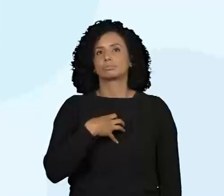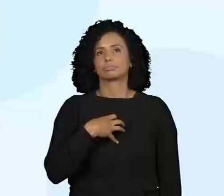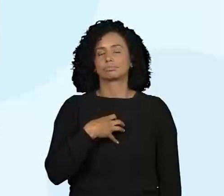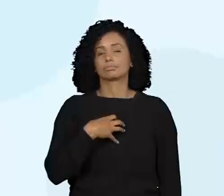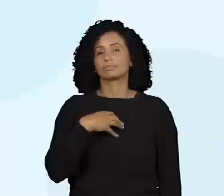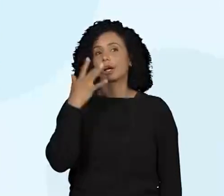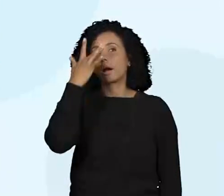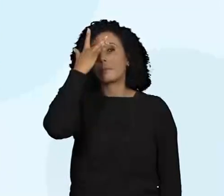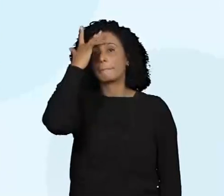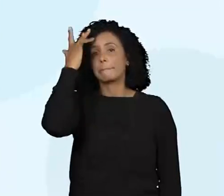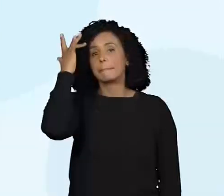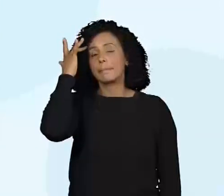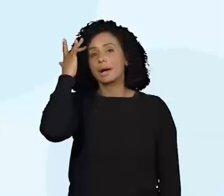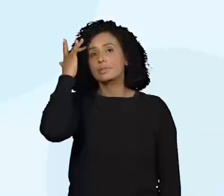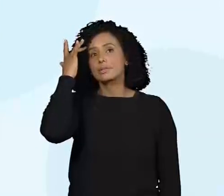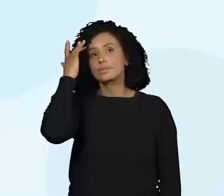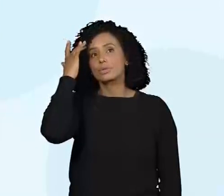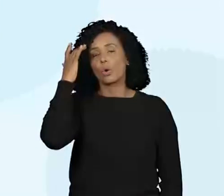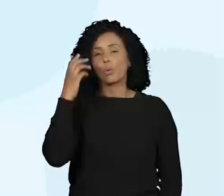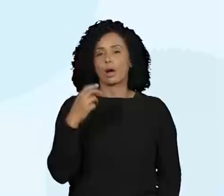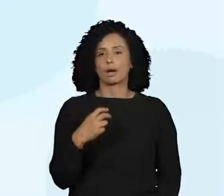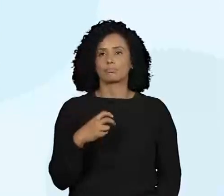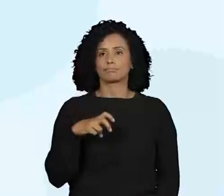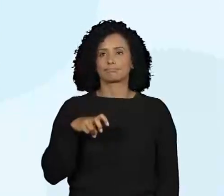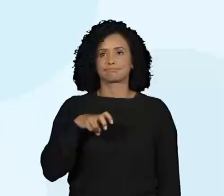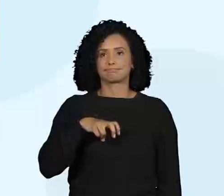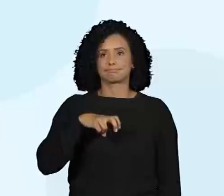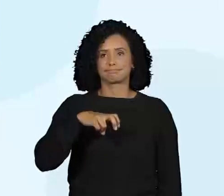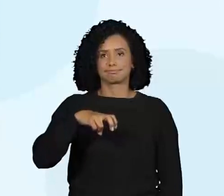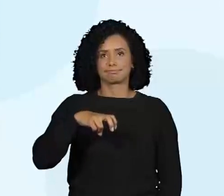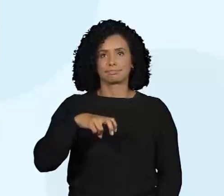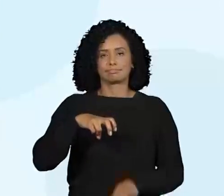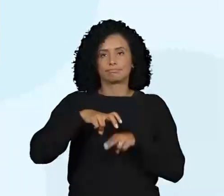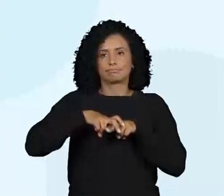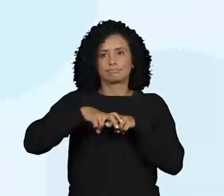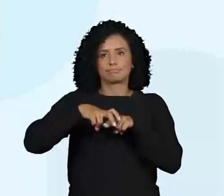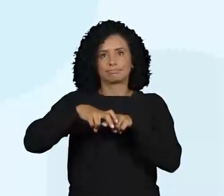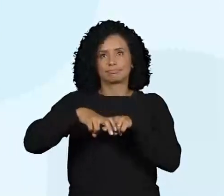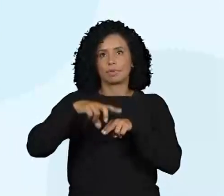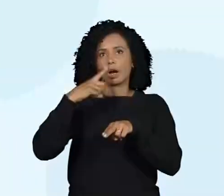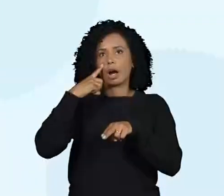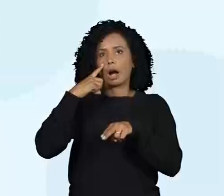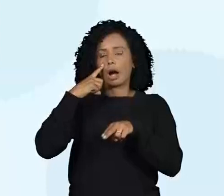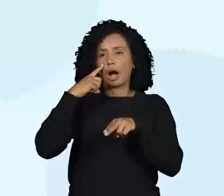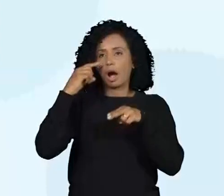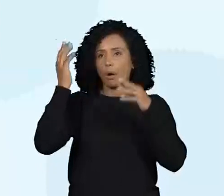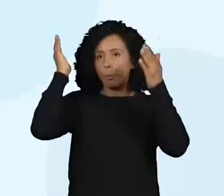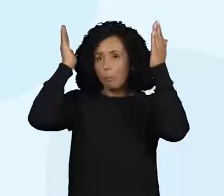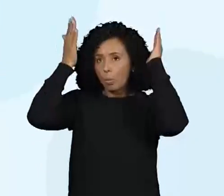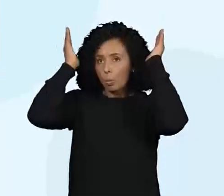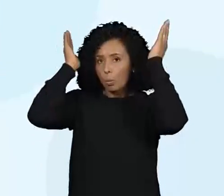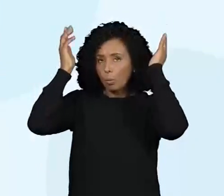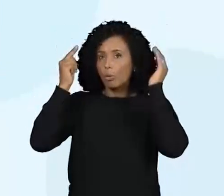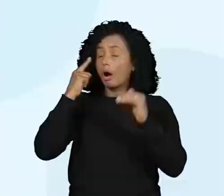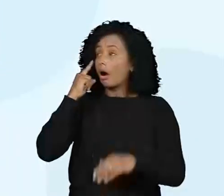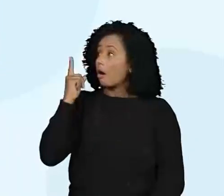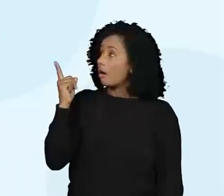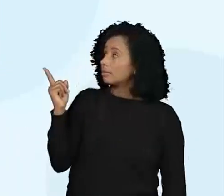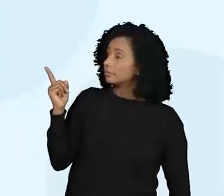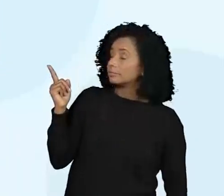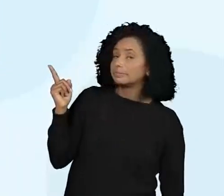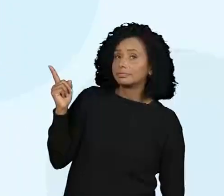sendo puxado por um burro que está aqui na frente. A gente quase não consegue ver, mas a cabecinha dele aparece aqui no finalzinho da